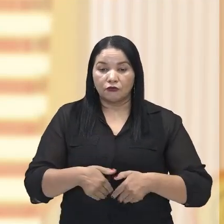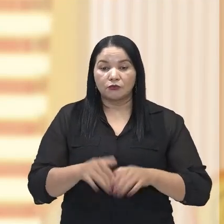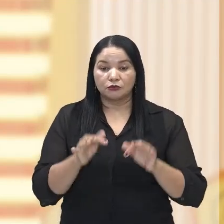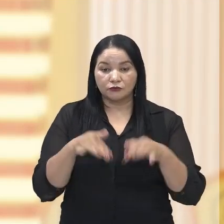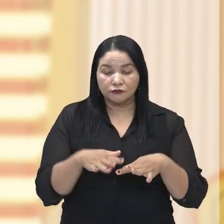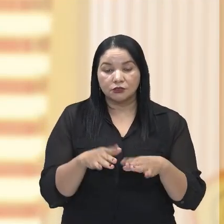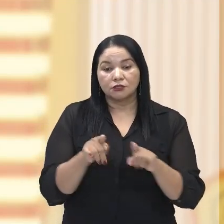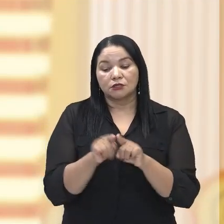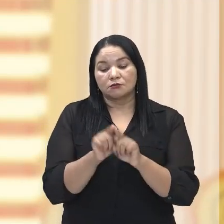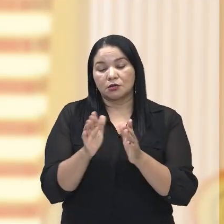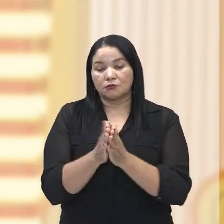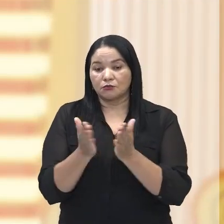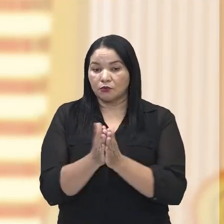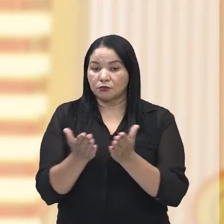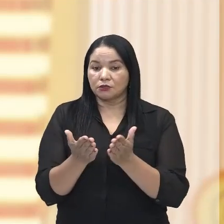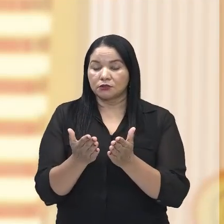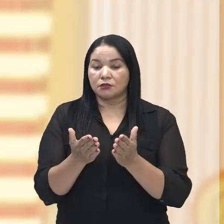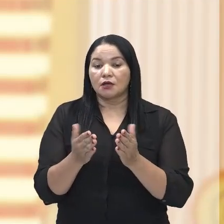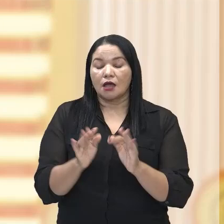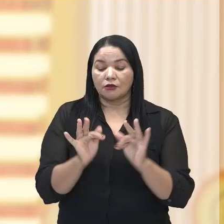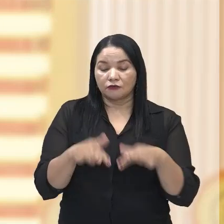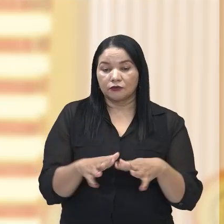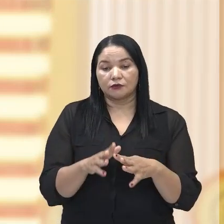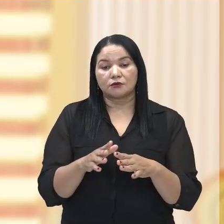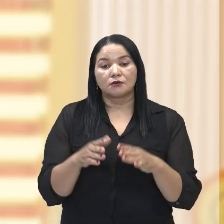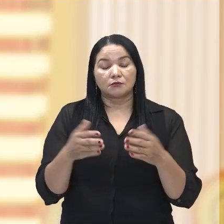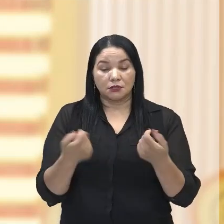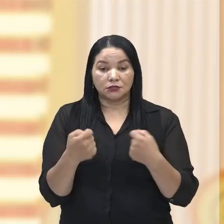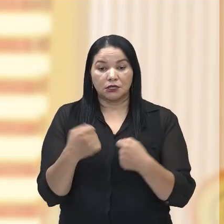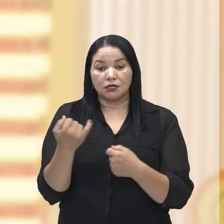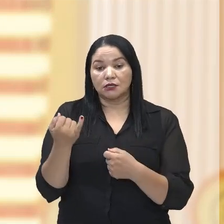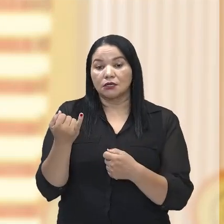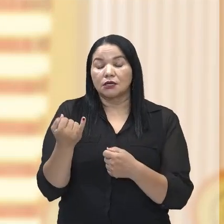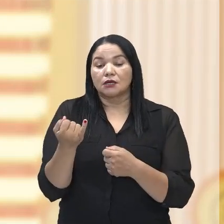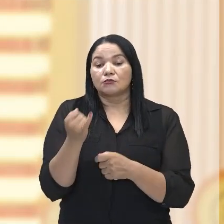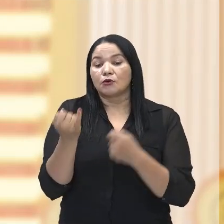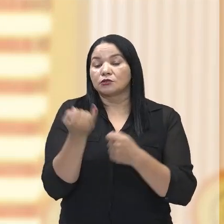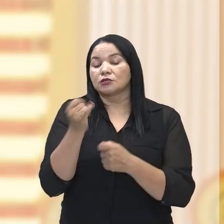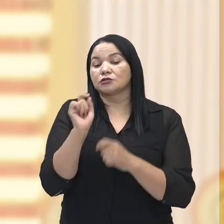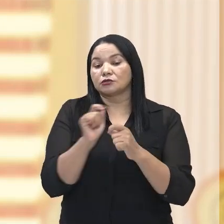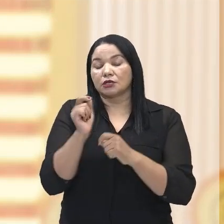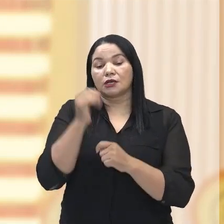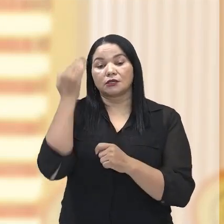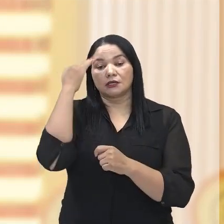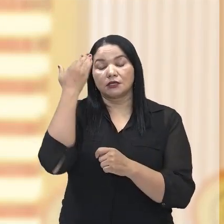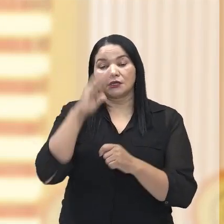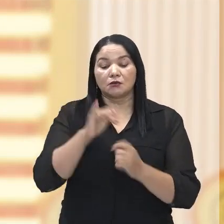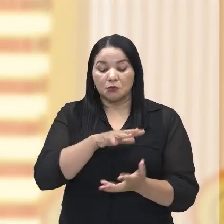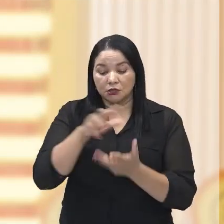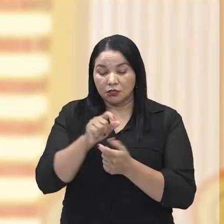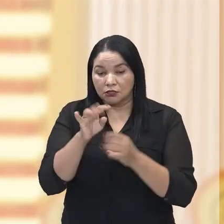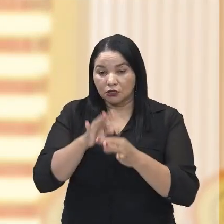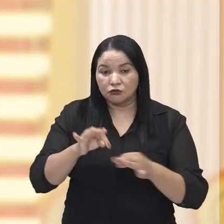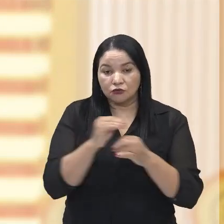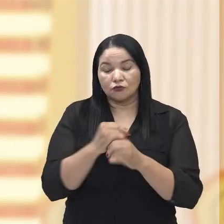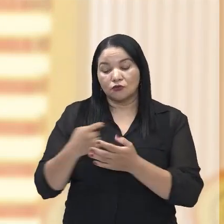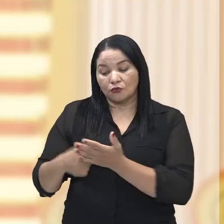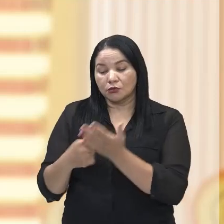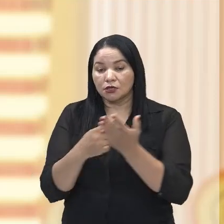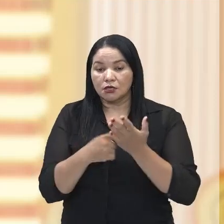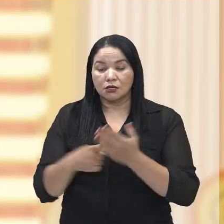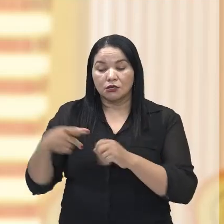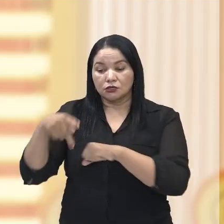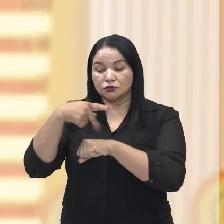a pobreza. Então, é importante entender que o planeta como um todo, os países estão se